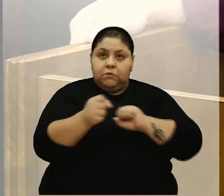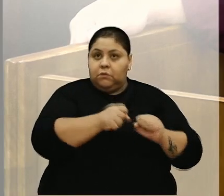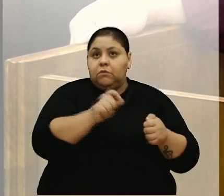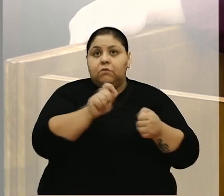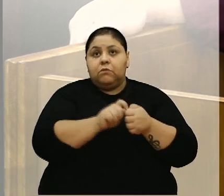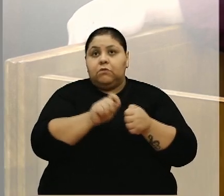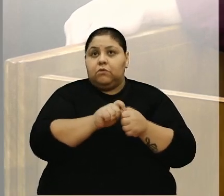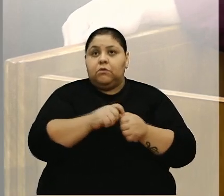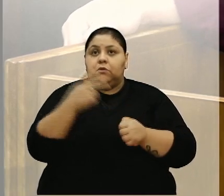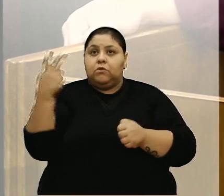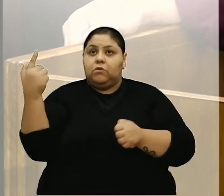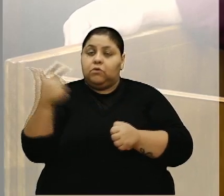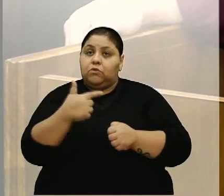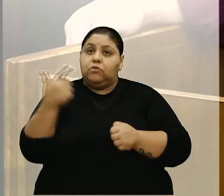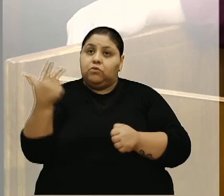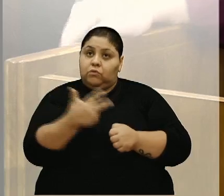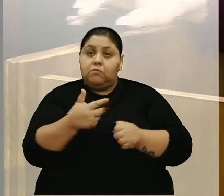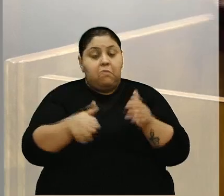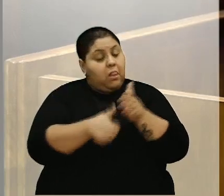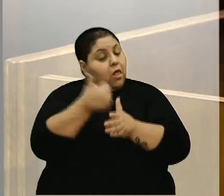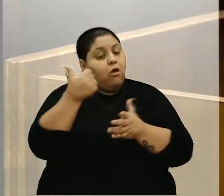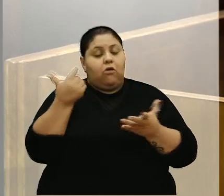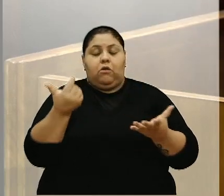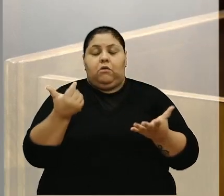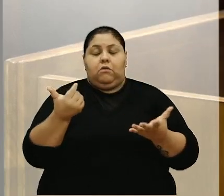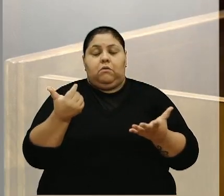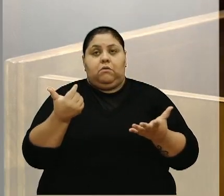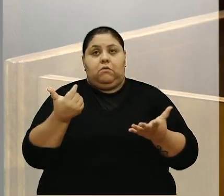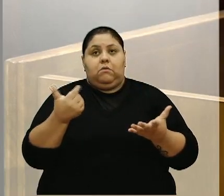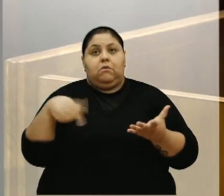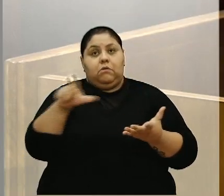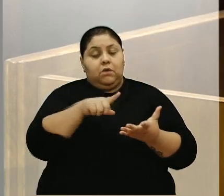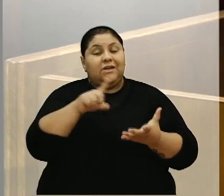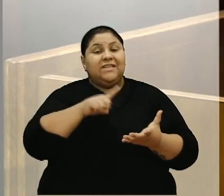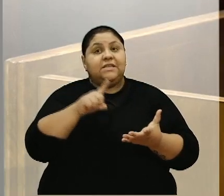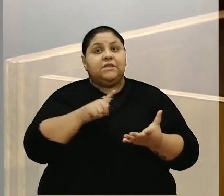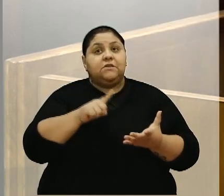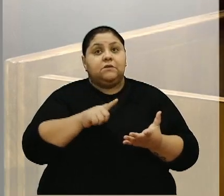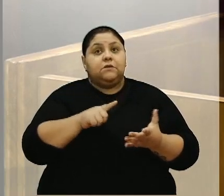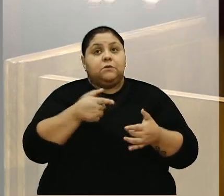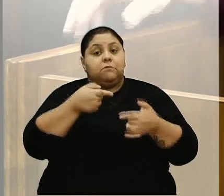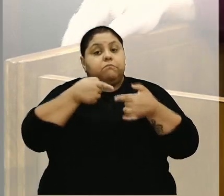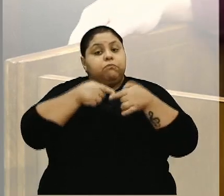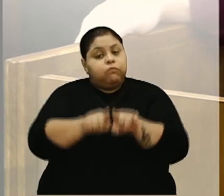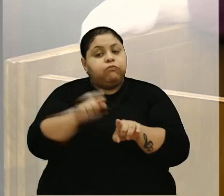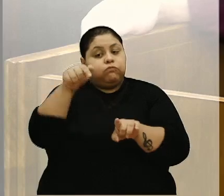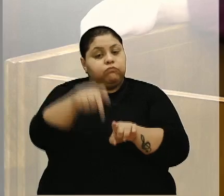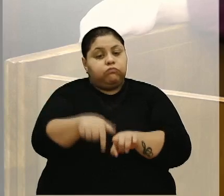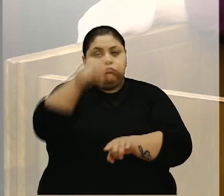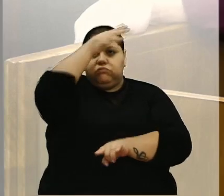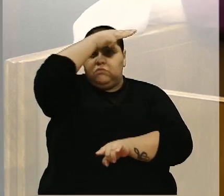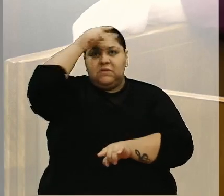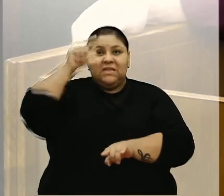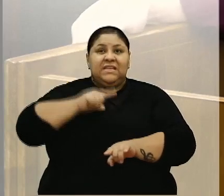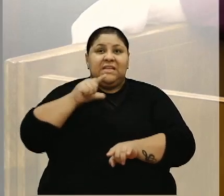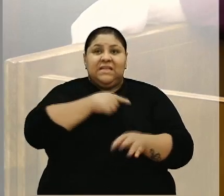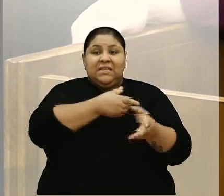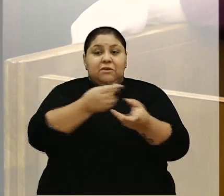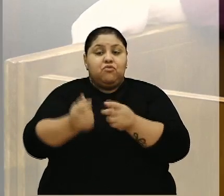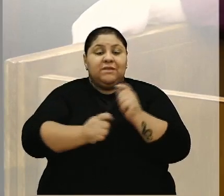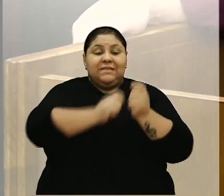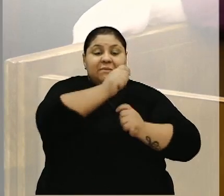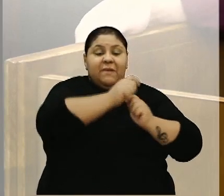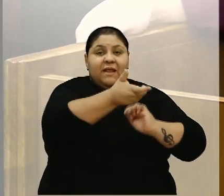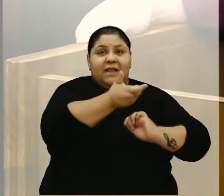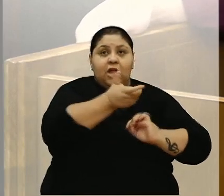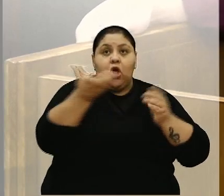fazer duas com o preço de uma, melhor ainda. Então, acho que temos que trazer a concorrência para o nosso município. Tem muitas empresas interessadas.